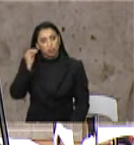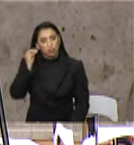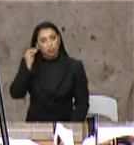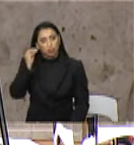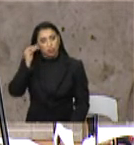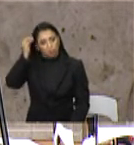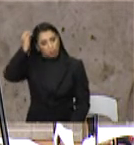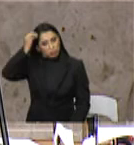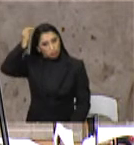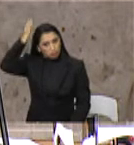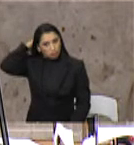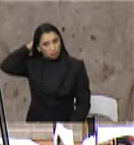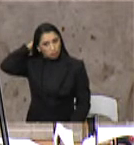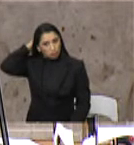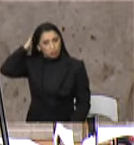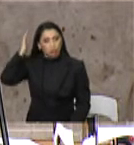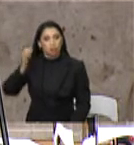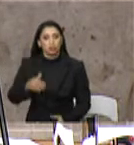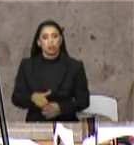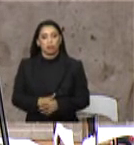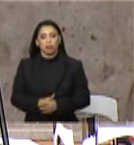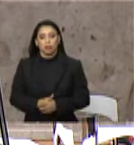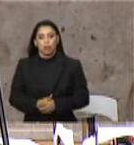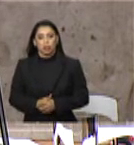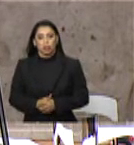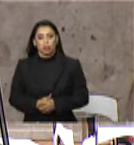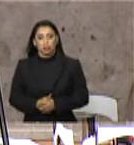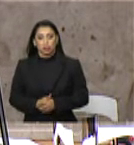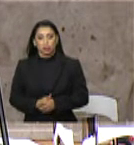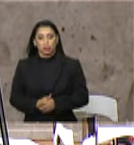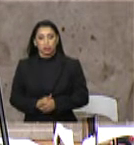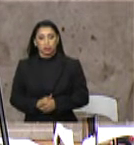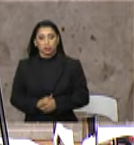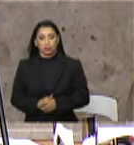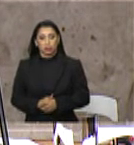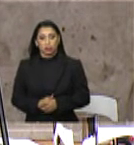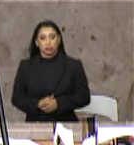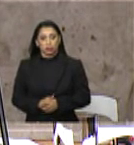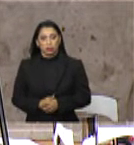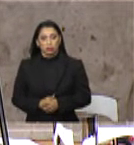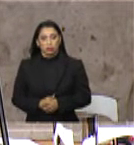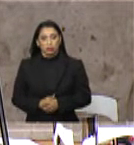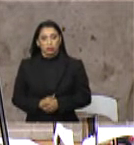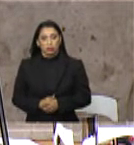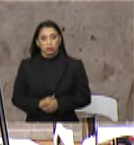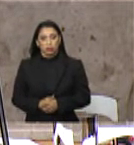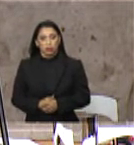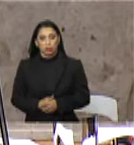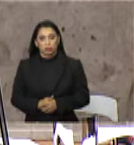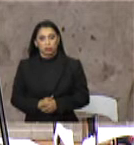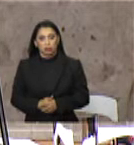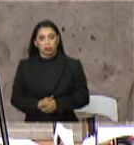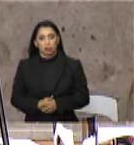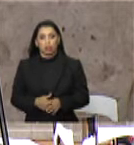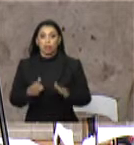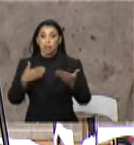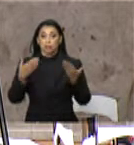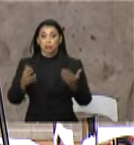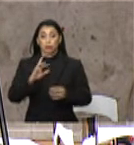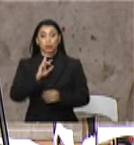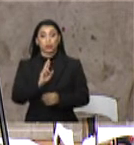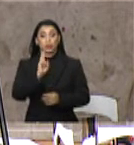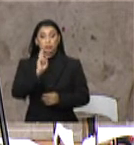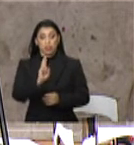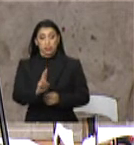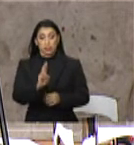votar ou então fazemos a pois não então eu proclamo o resultado